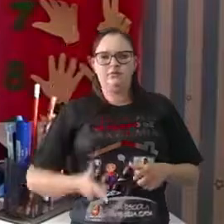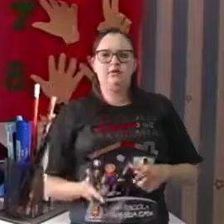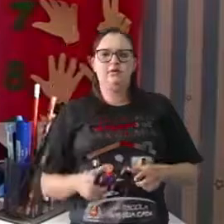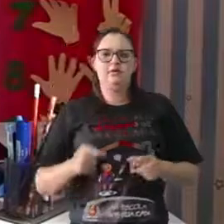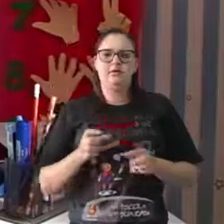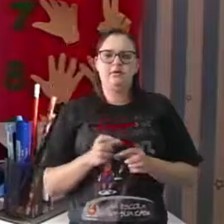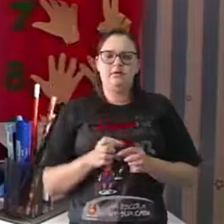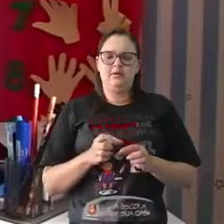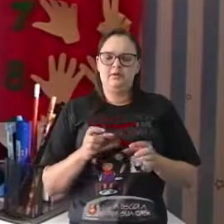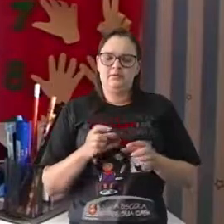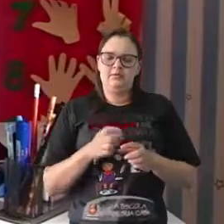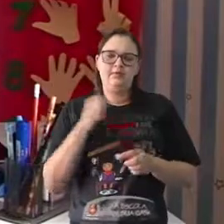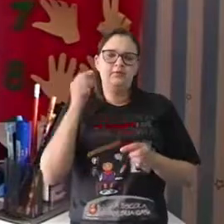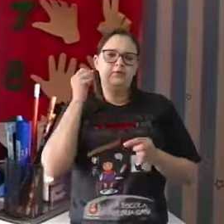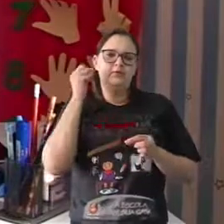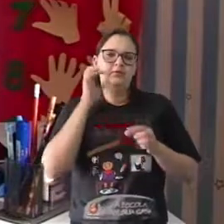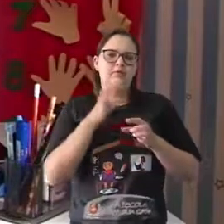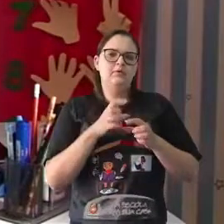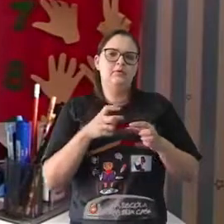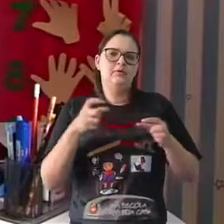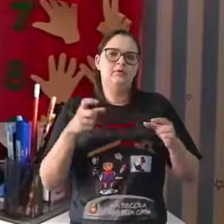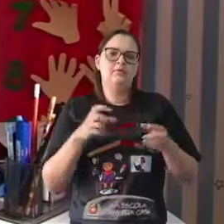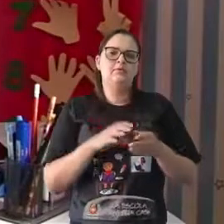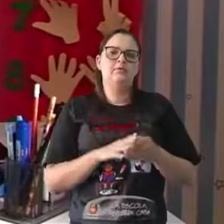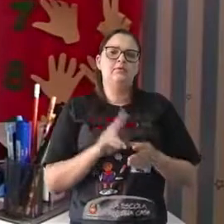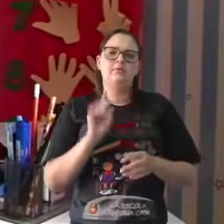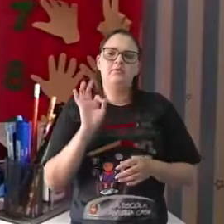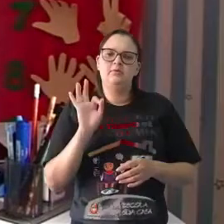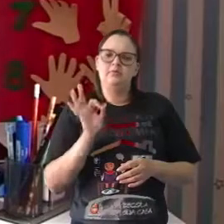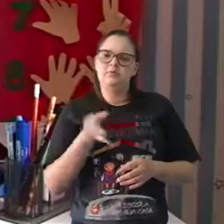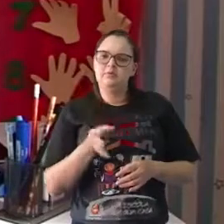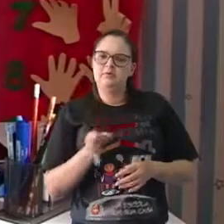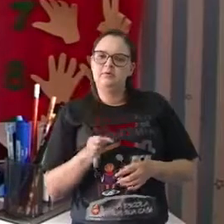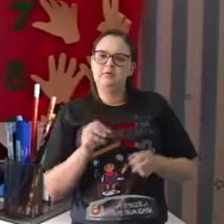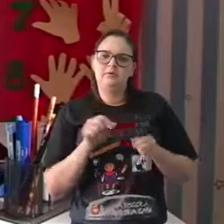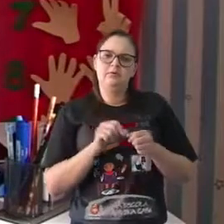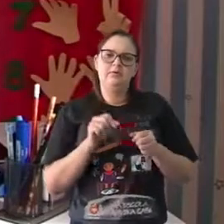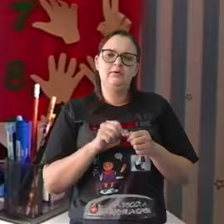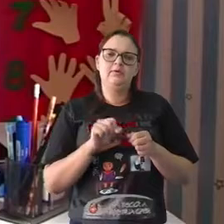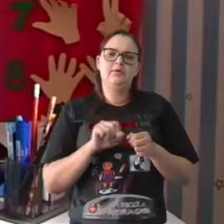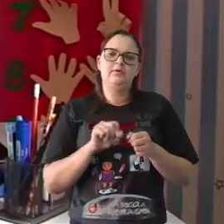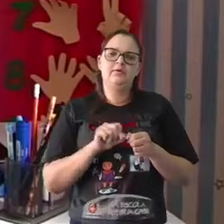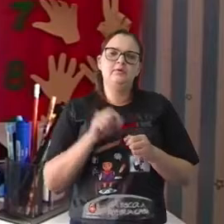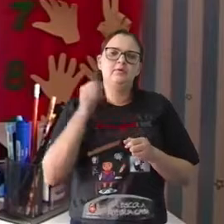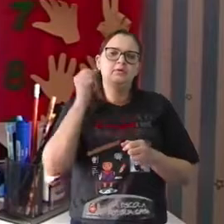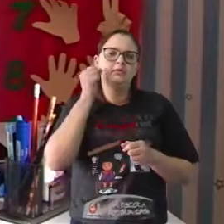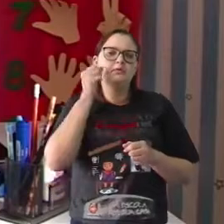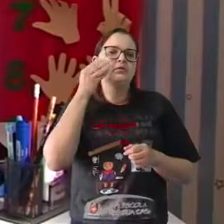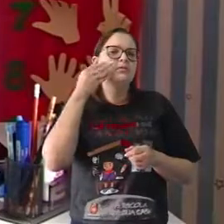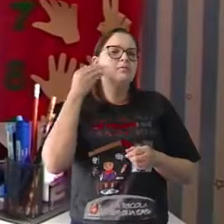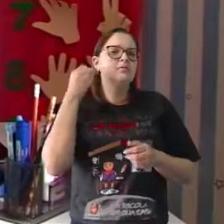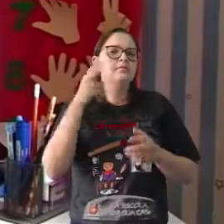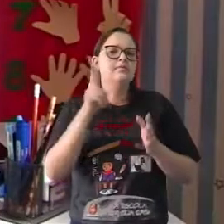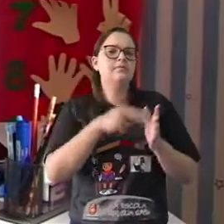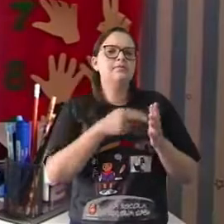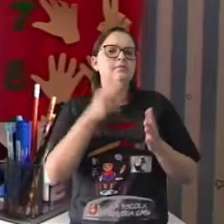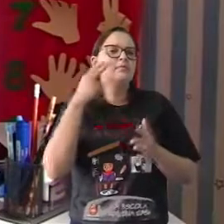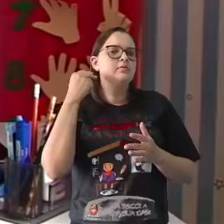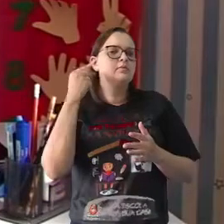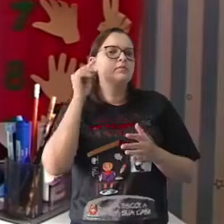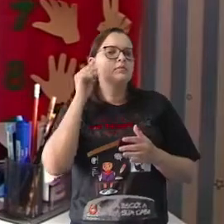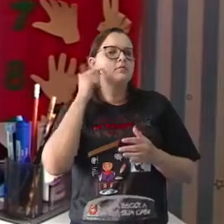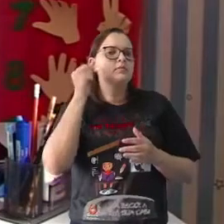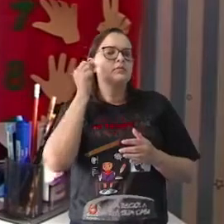cobrir. O certo é fazer a asepsia, fazer a limpeza desse lugar, desse local, seja na testa, seja no nariz, fazer a